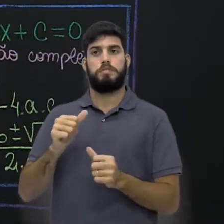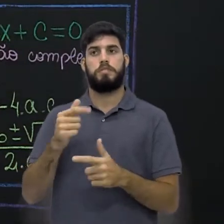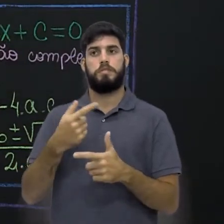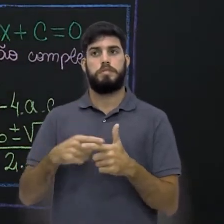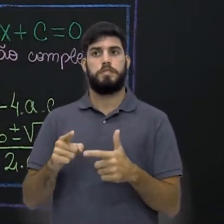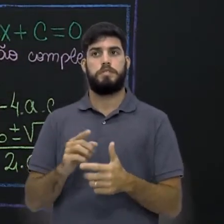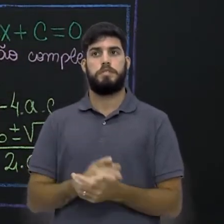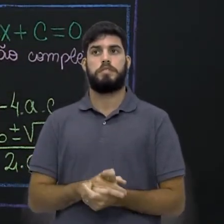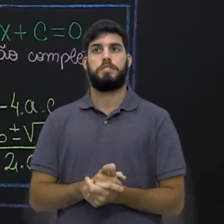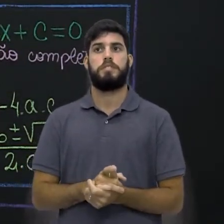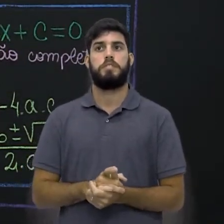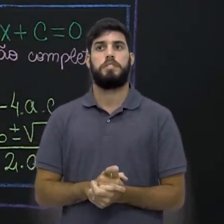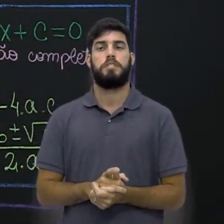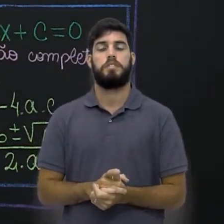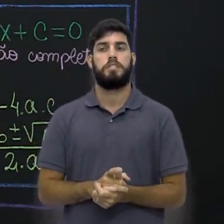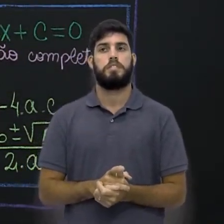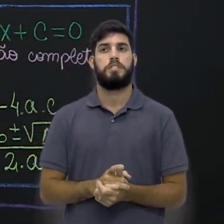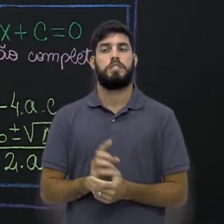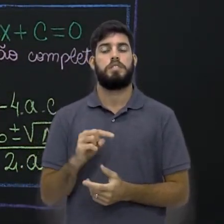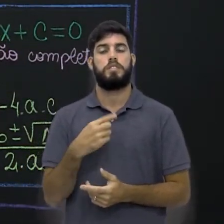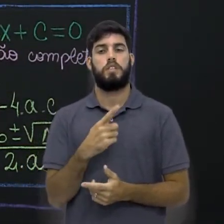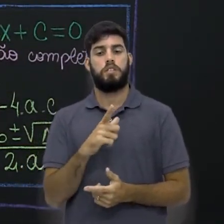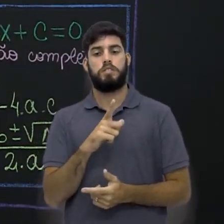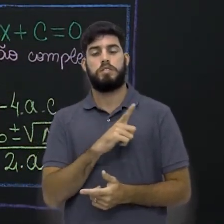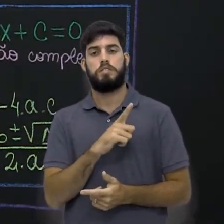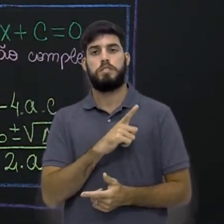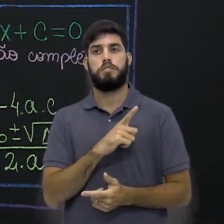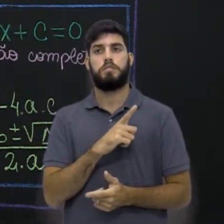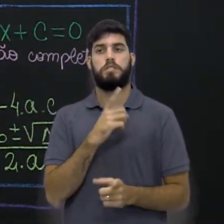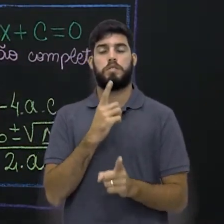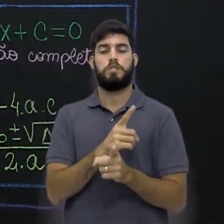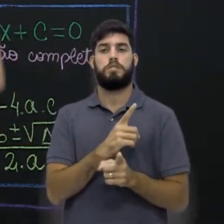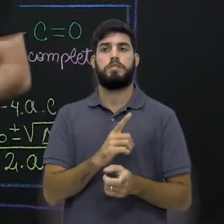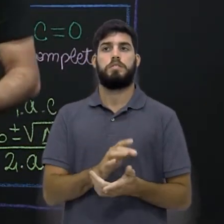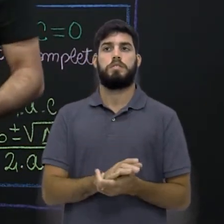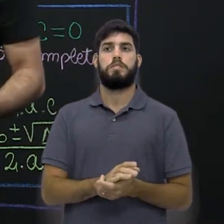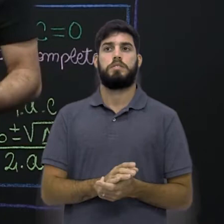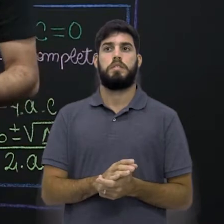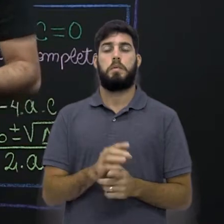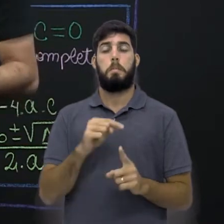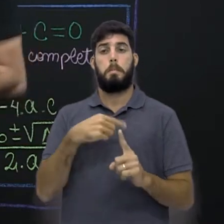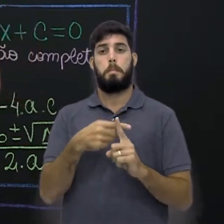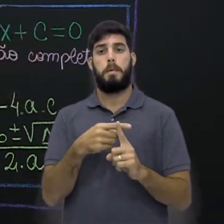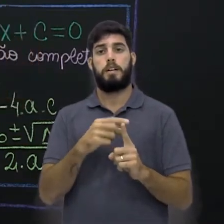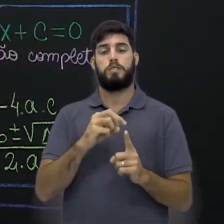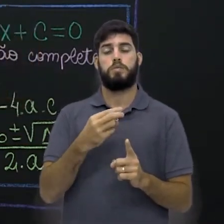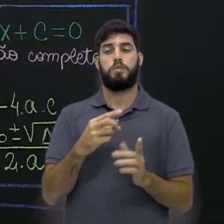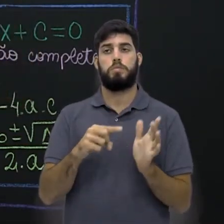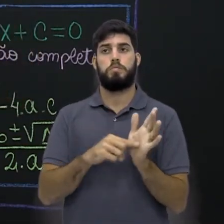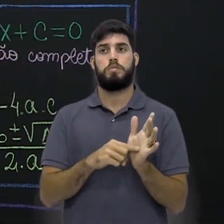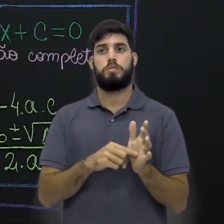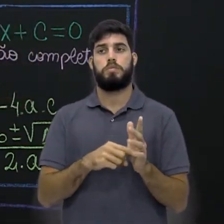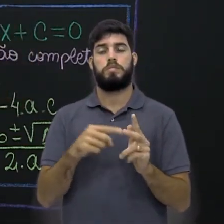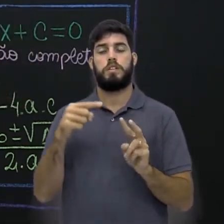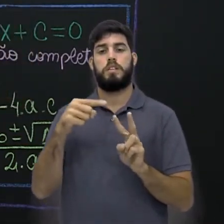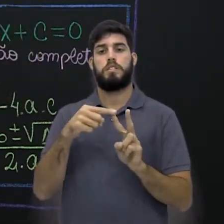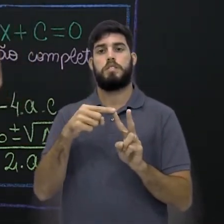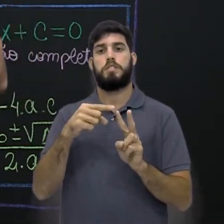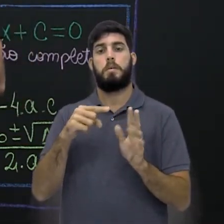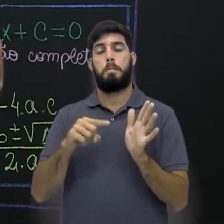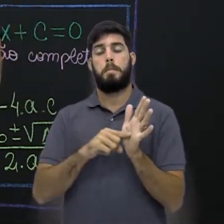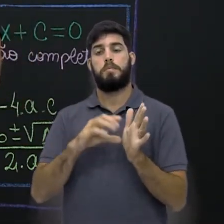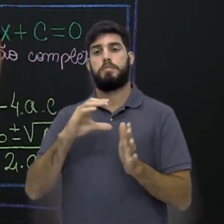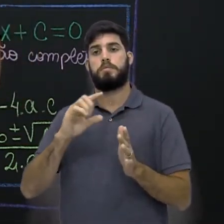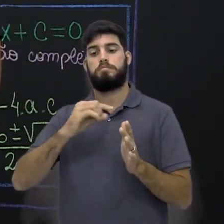E aí nós temos aqui, para achar as suas raízes, mais ou menos a raiz quadrada de menos c